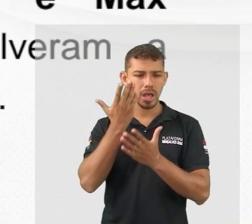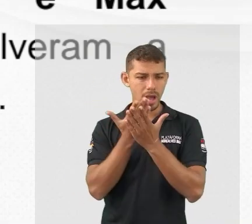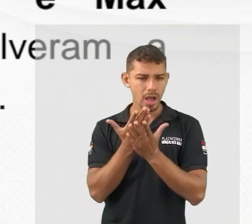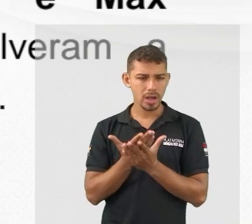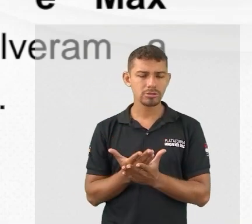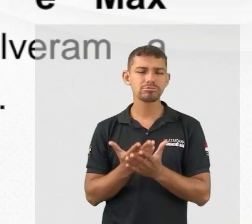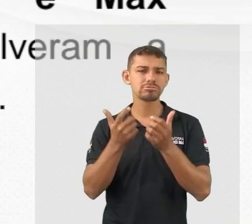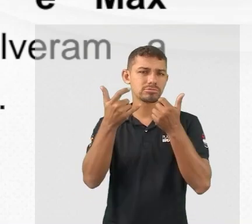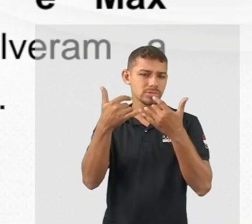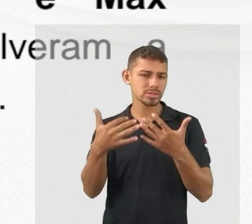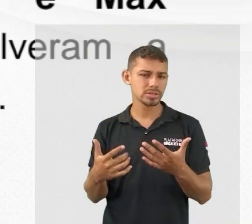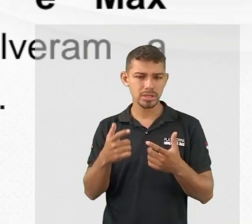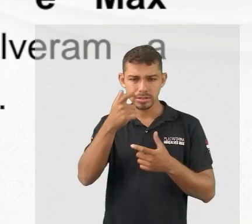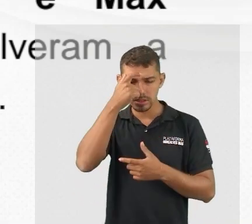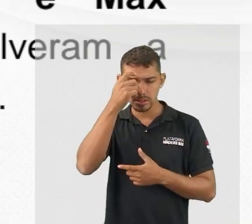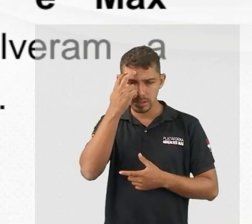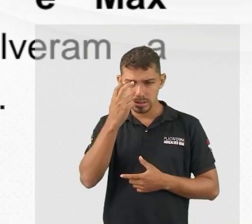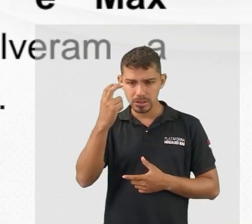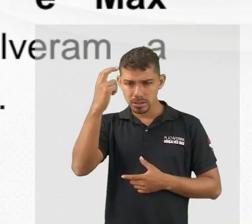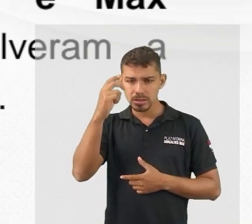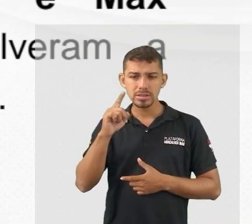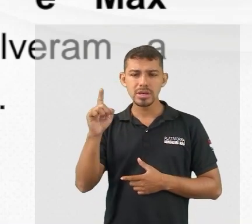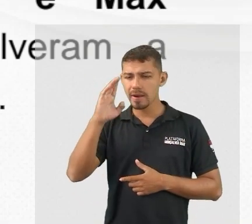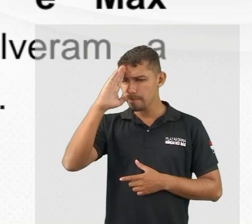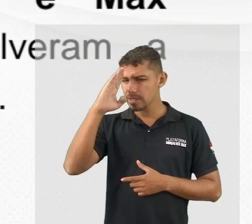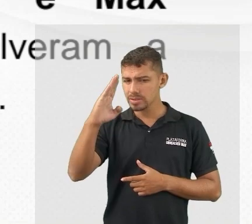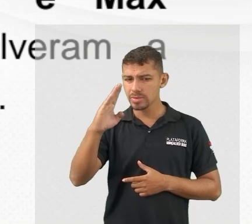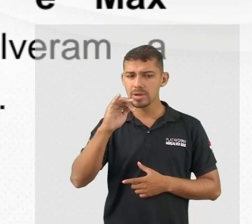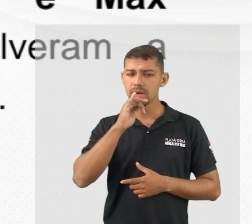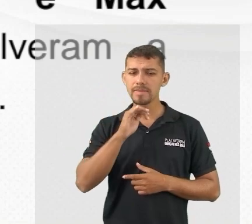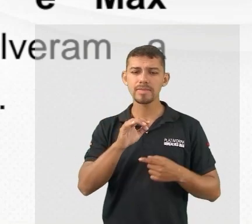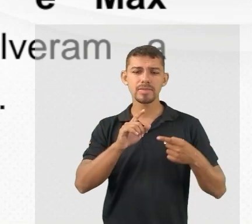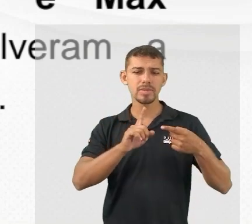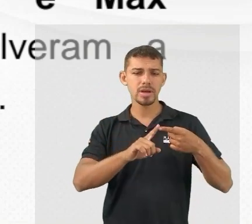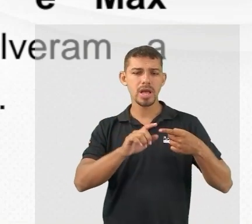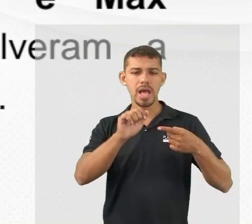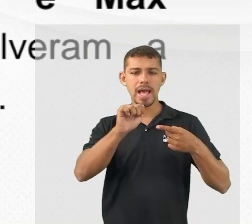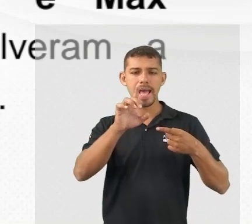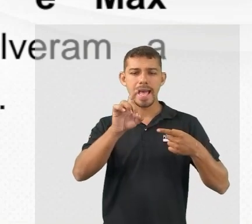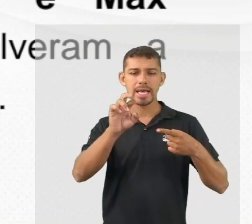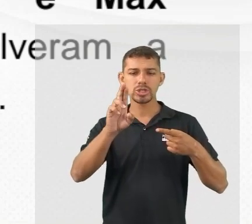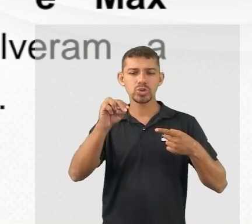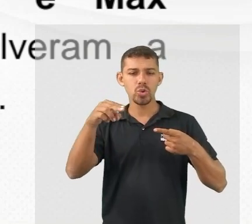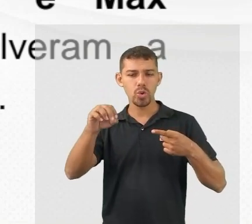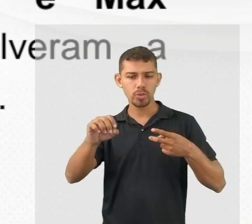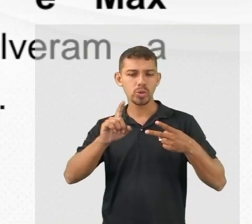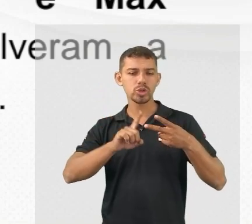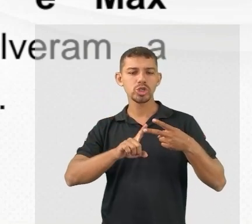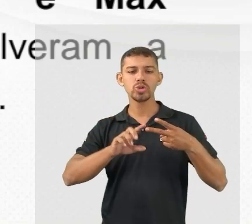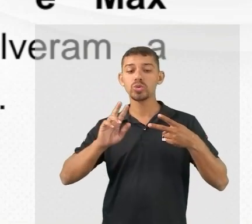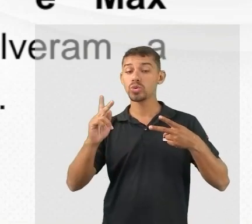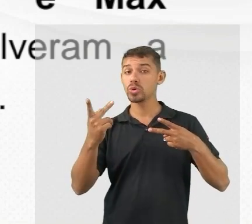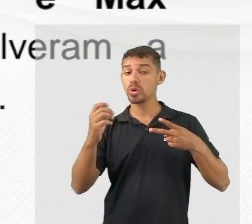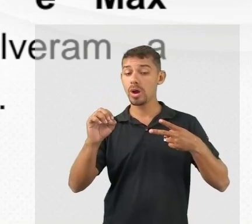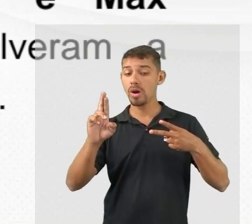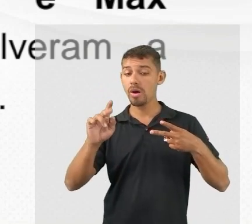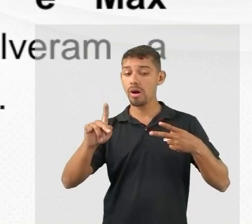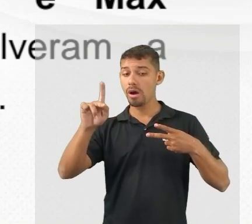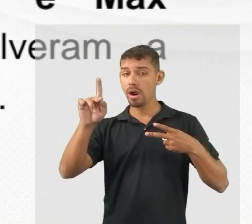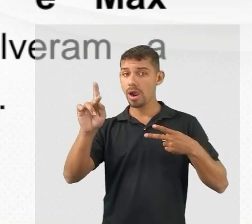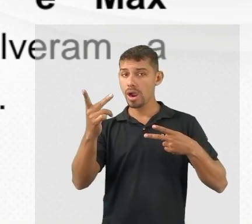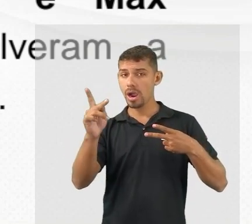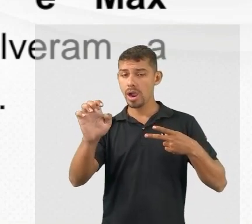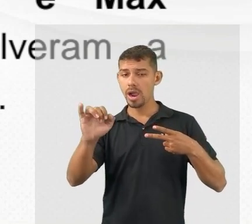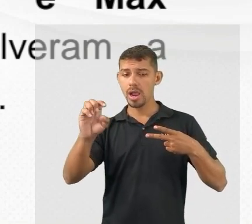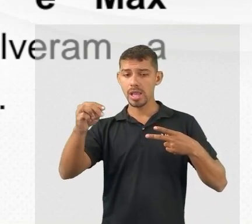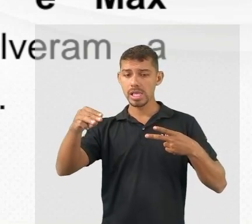E aí, esses intelectuais da Escola de Frankfurt, principalmente Adorno, né, e o Horkheim, né, são autores da Alemanha, por